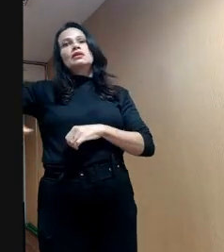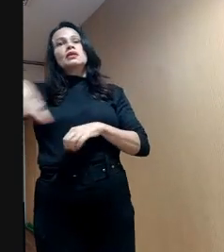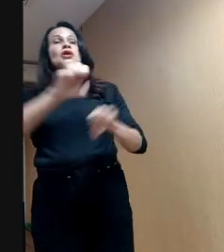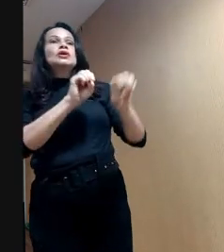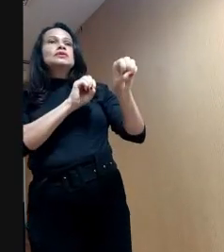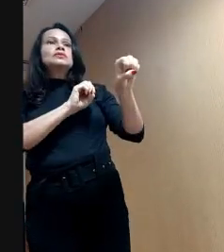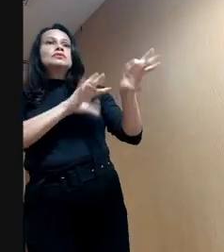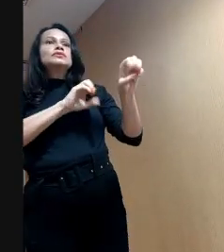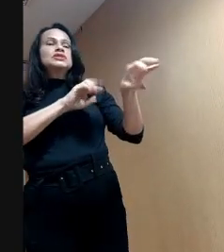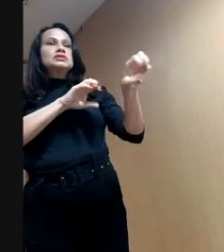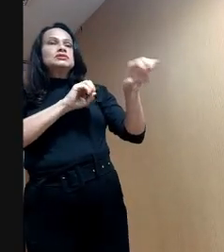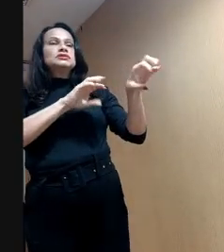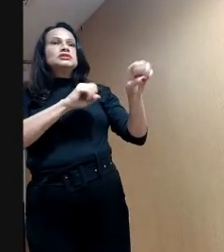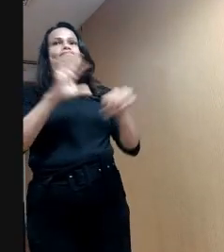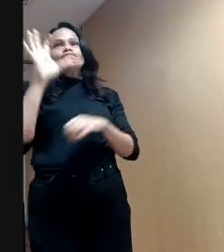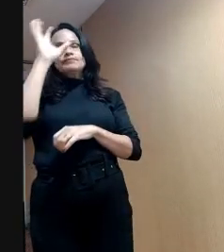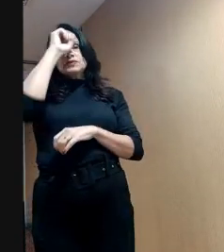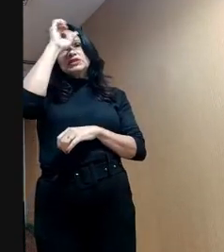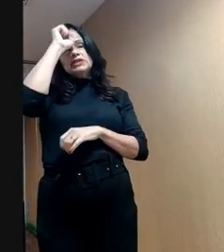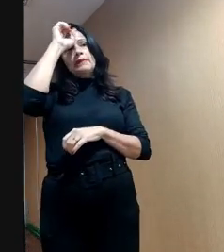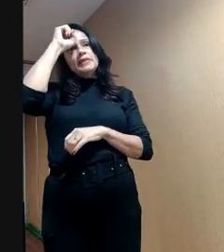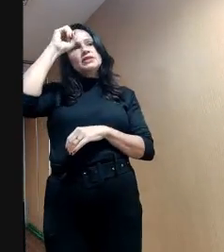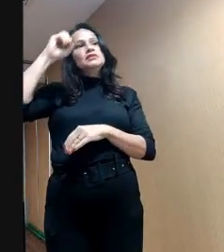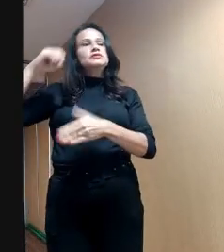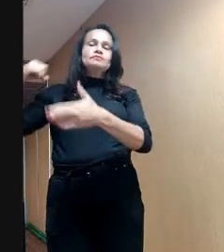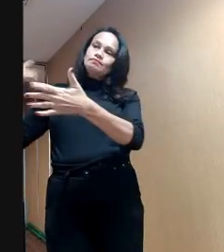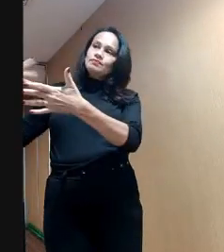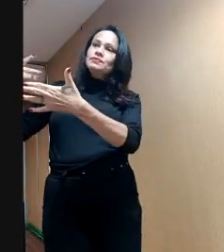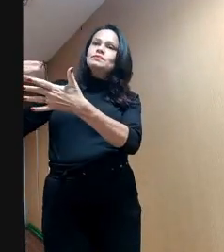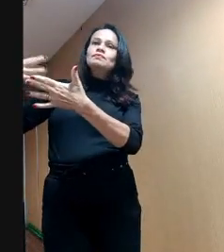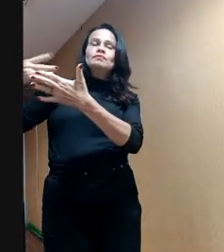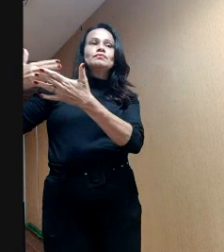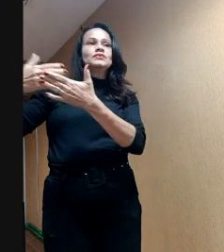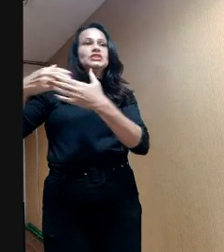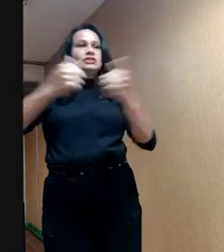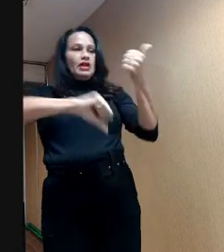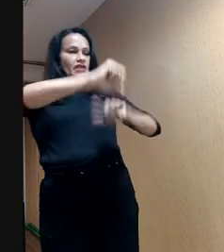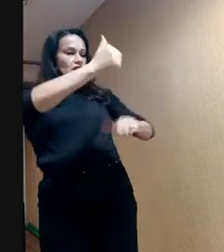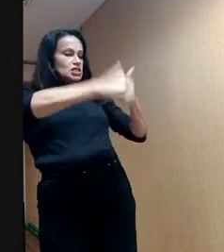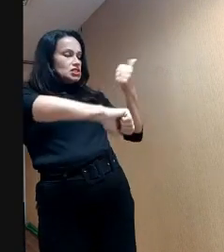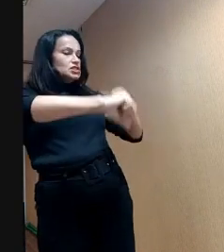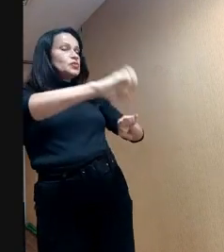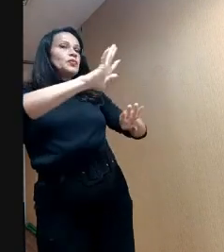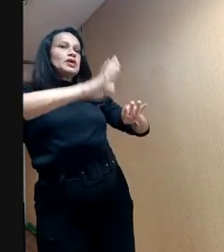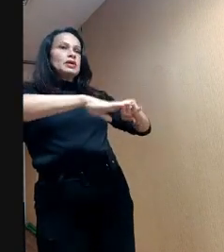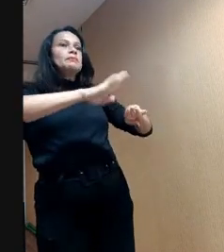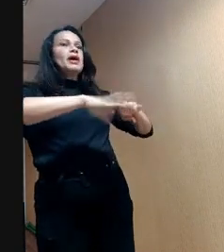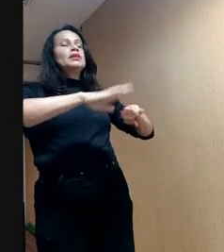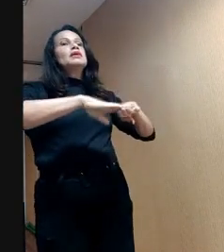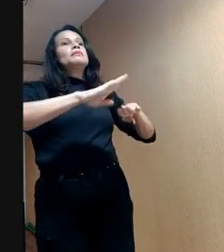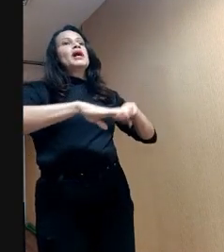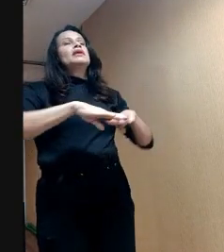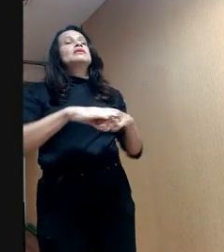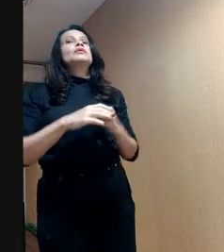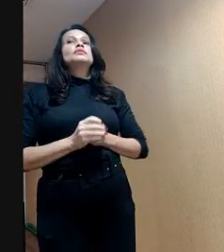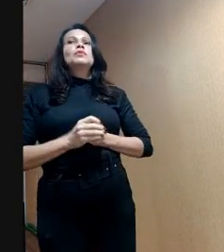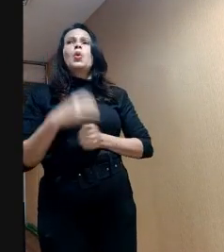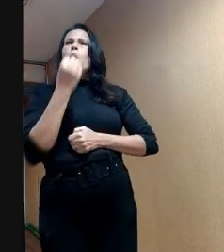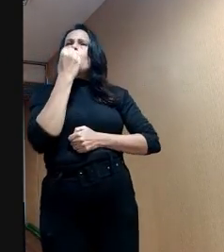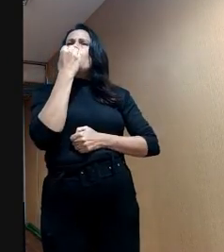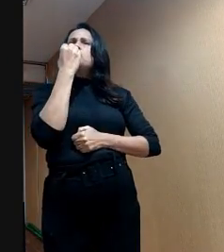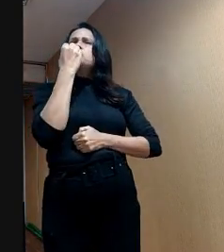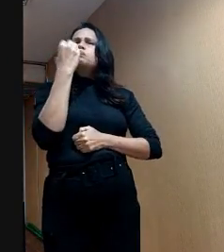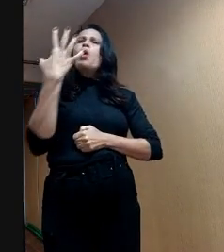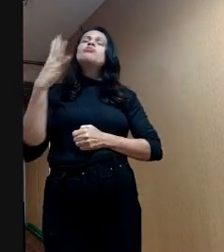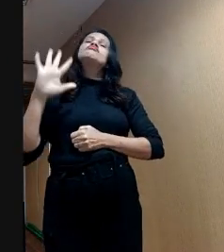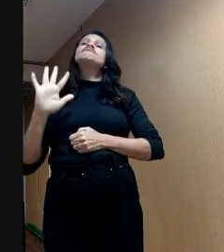ensino, da aprendizagem e da avaliação em matemática. Um bom, na verdade, um excelente evento para